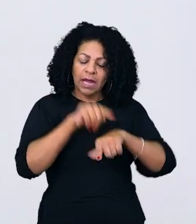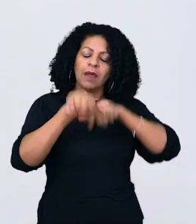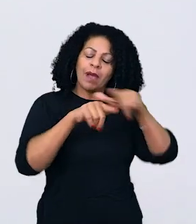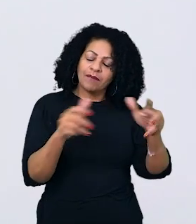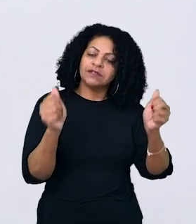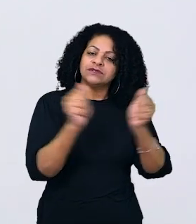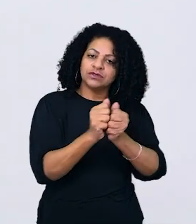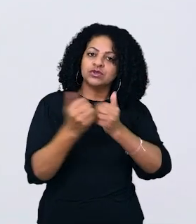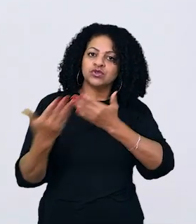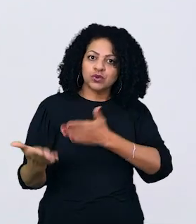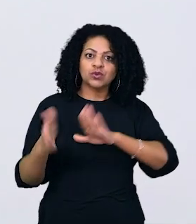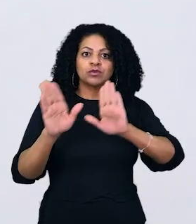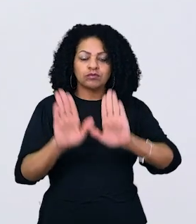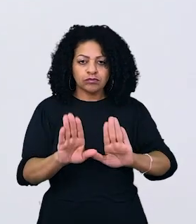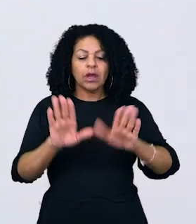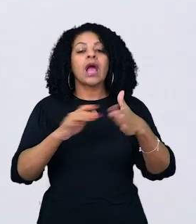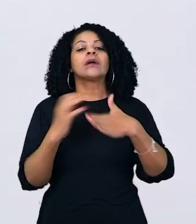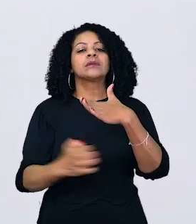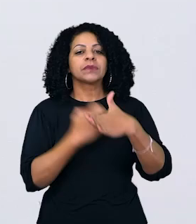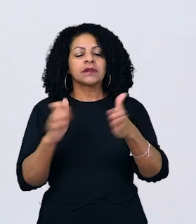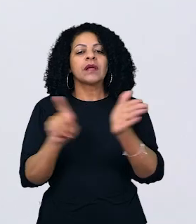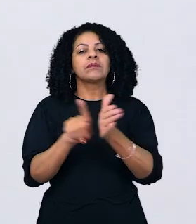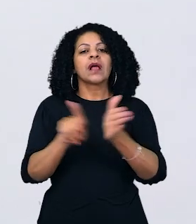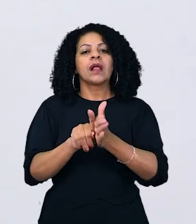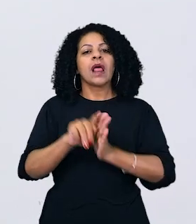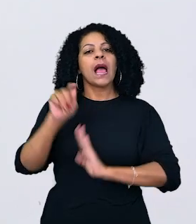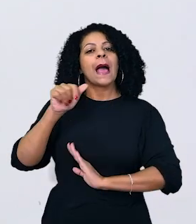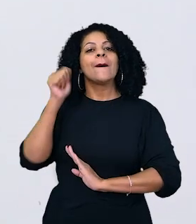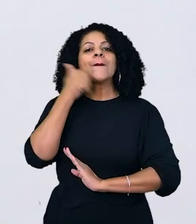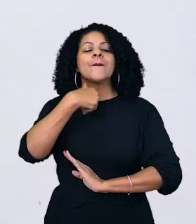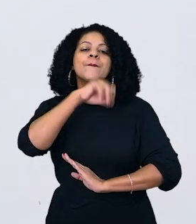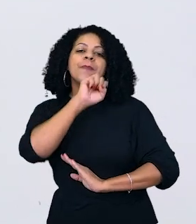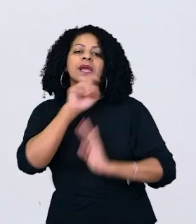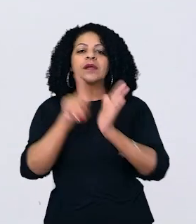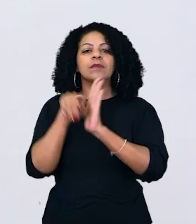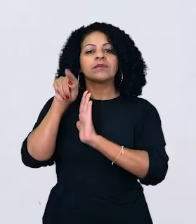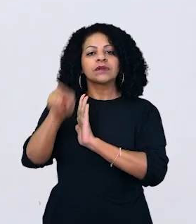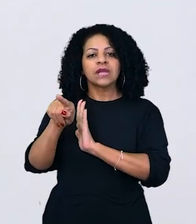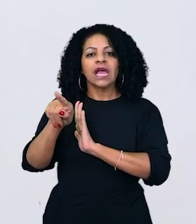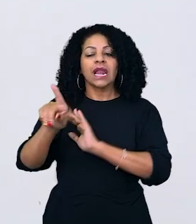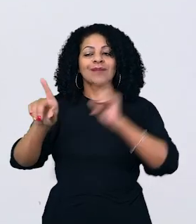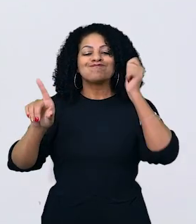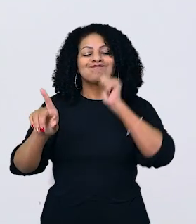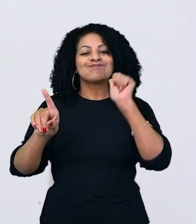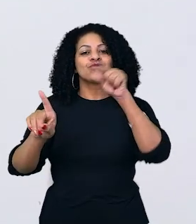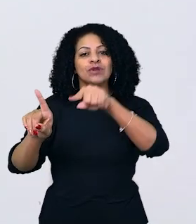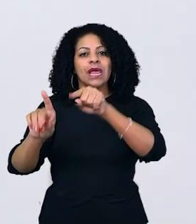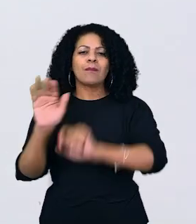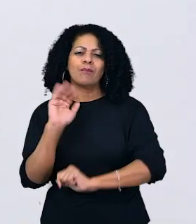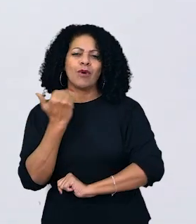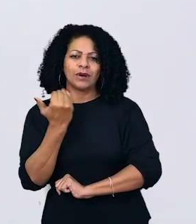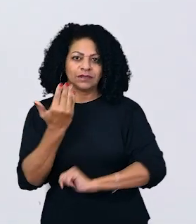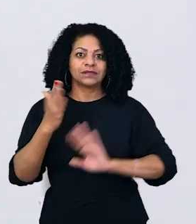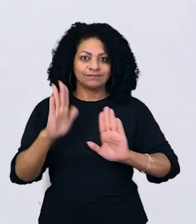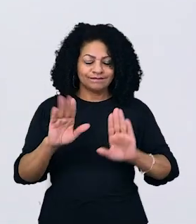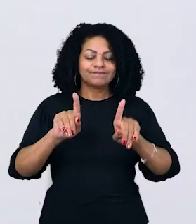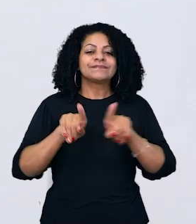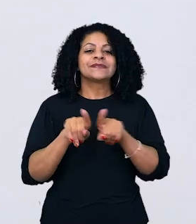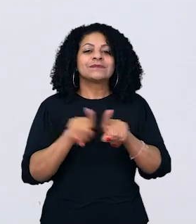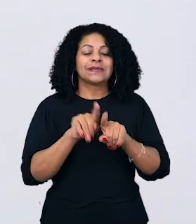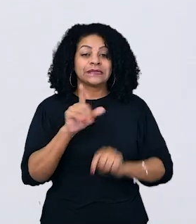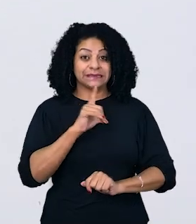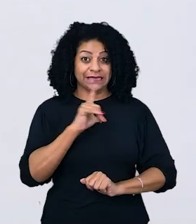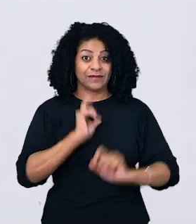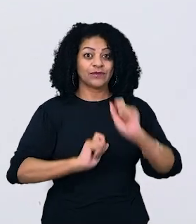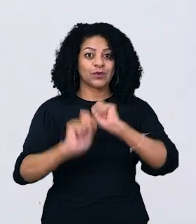sido condenada a indenizar a mãe da empregada sem que o pedido de análise de provas tivesse sido levado em consideração. Para o colegiado,